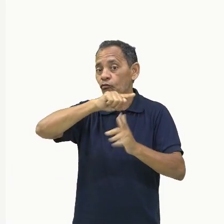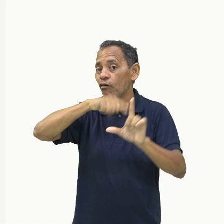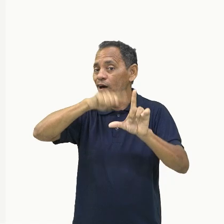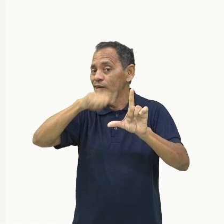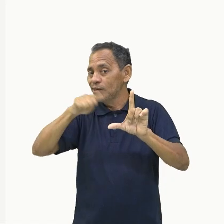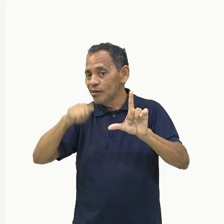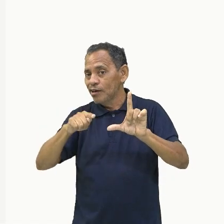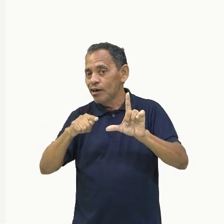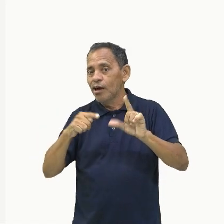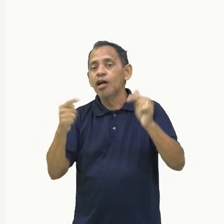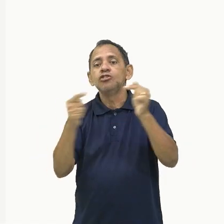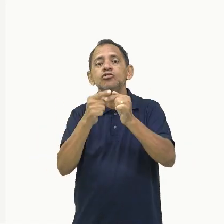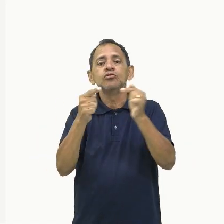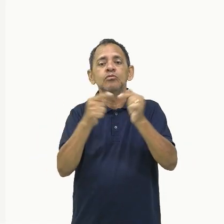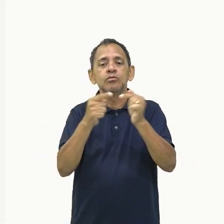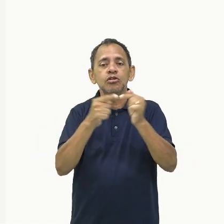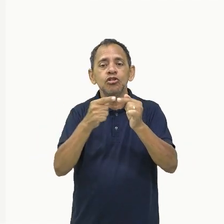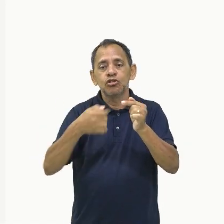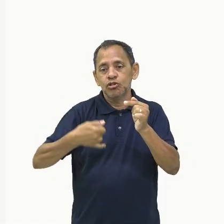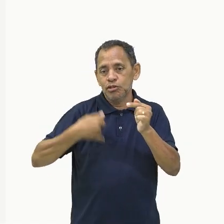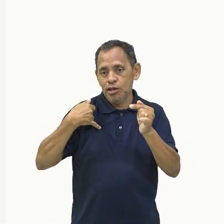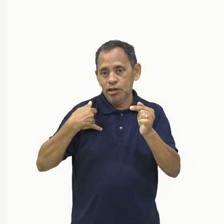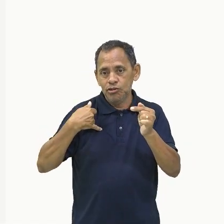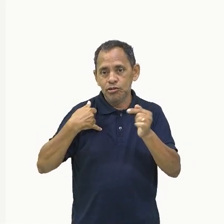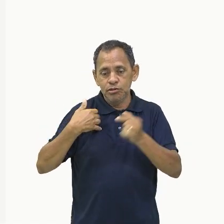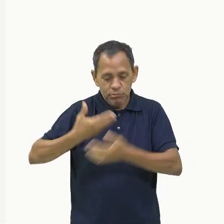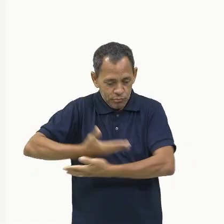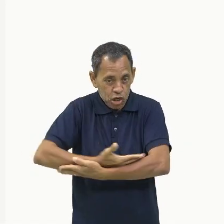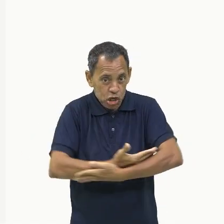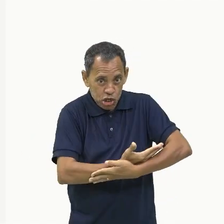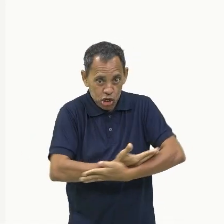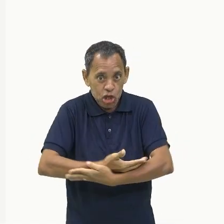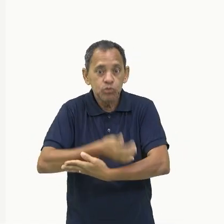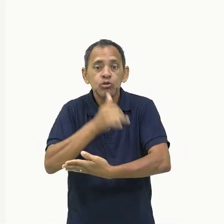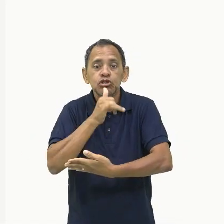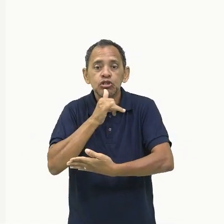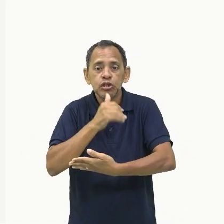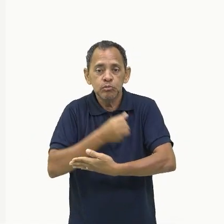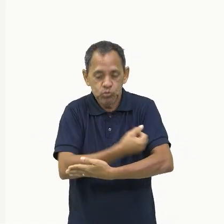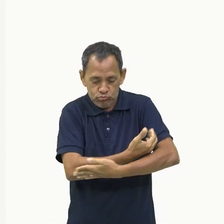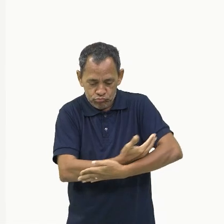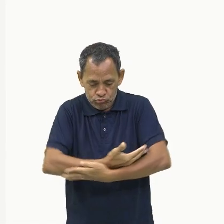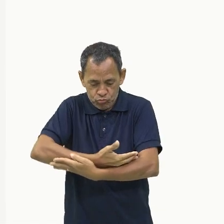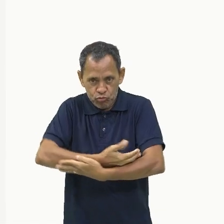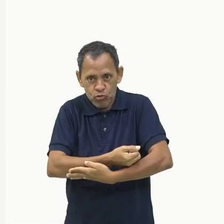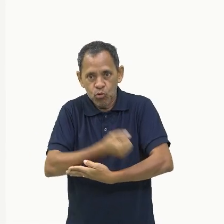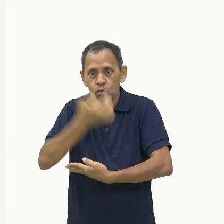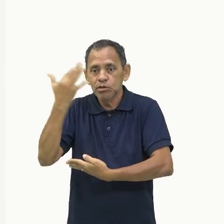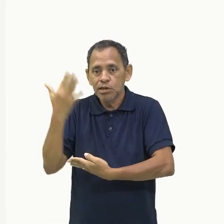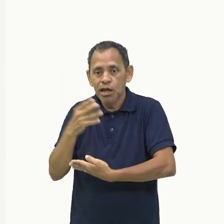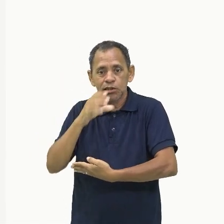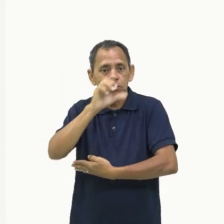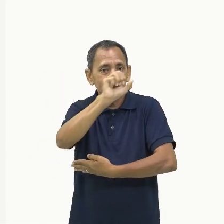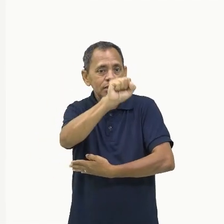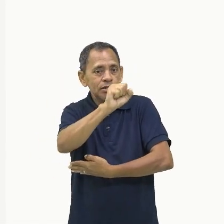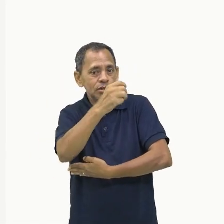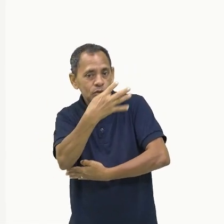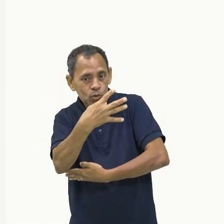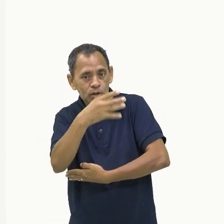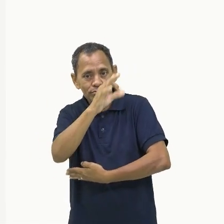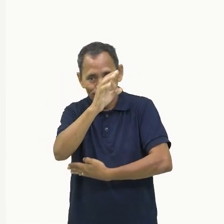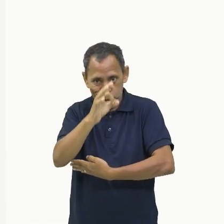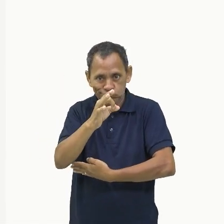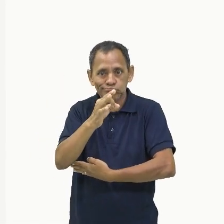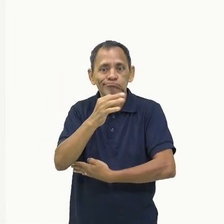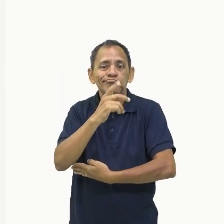a idade desse indivíduo. Em bebês, por exemplo, essa quantidade de água pode chegar até 84%.